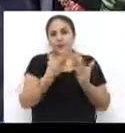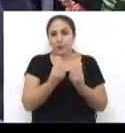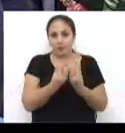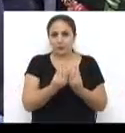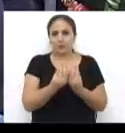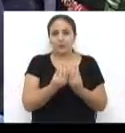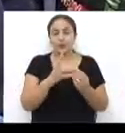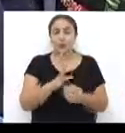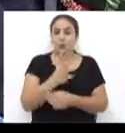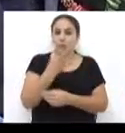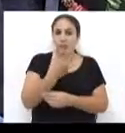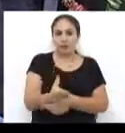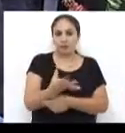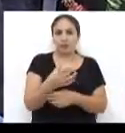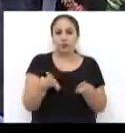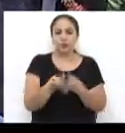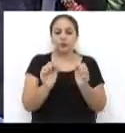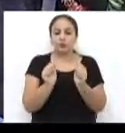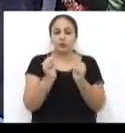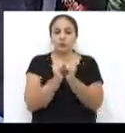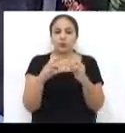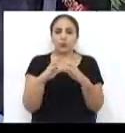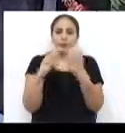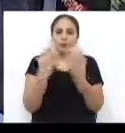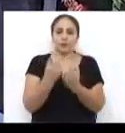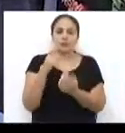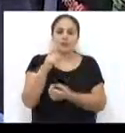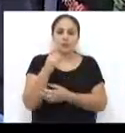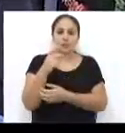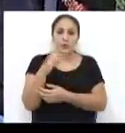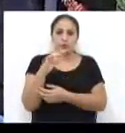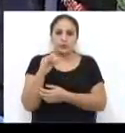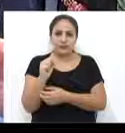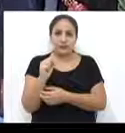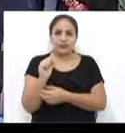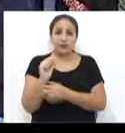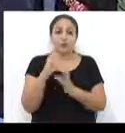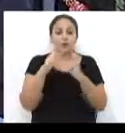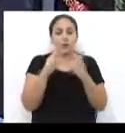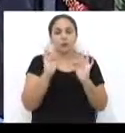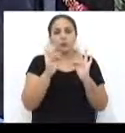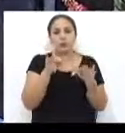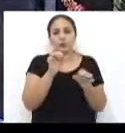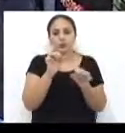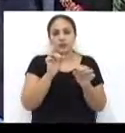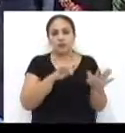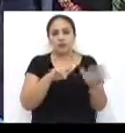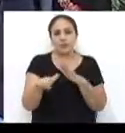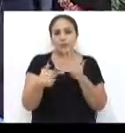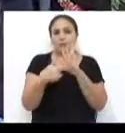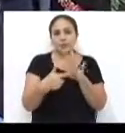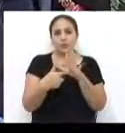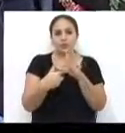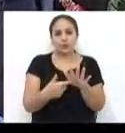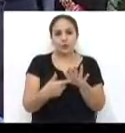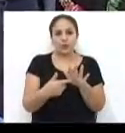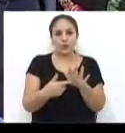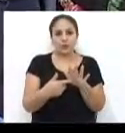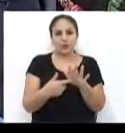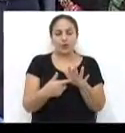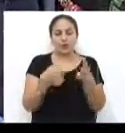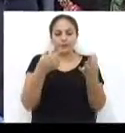duro, com coragem, com união da comunidade. E a Expocisa, durante todo esse final de semana, retratou muito isso.